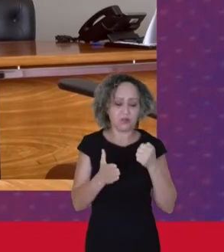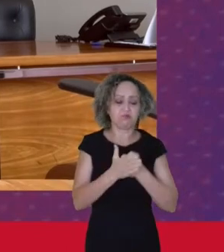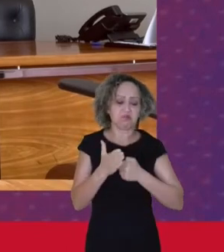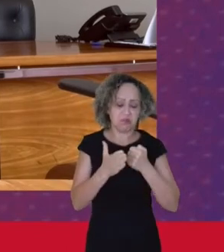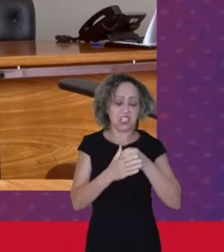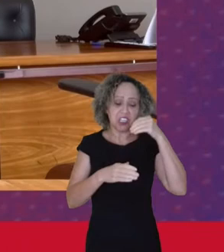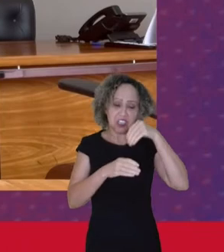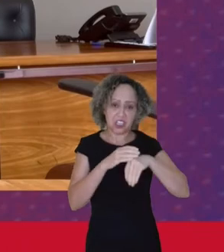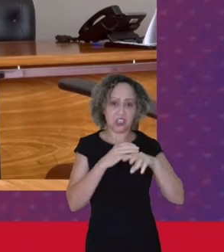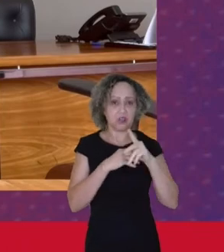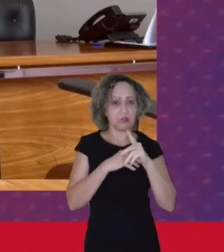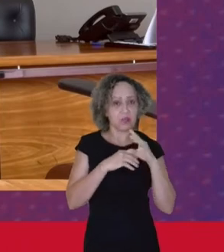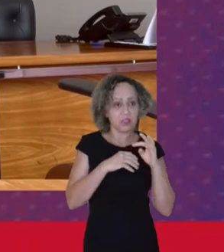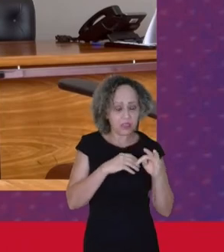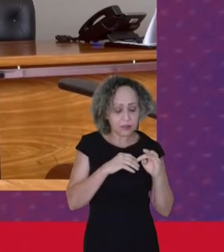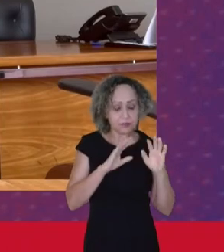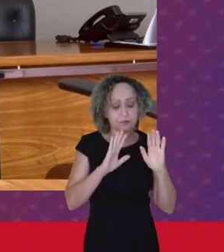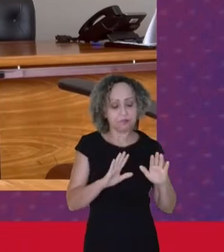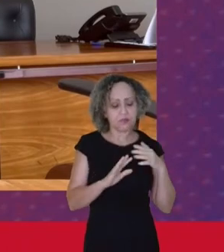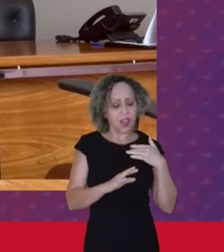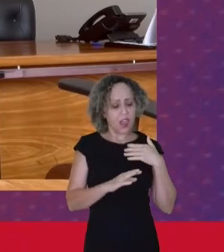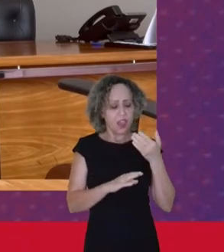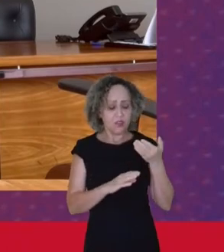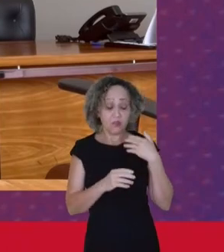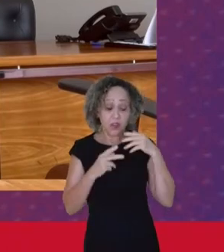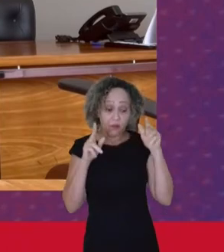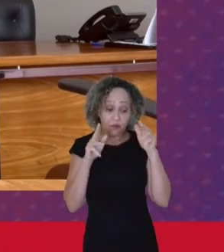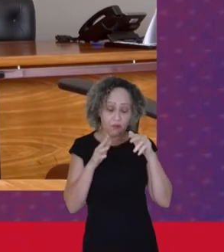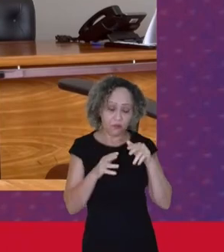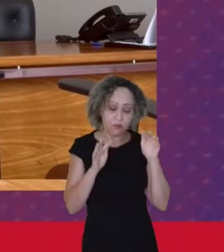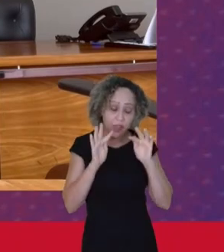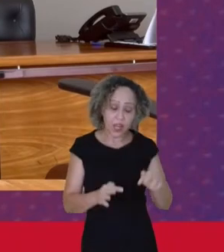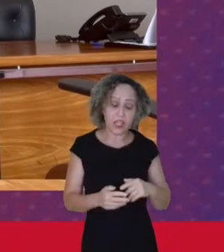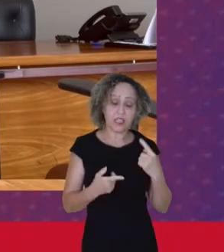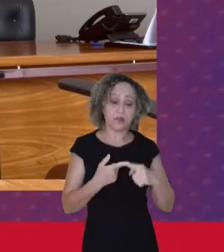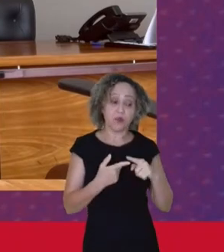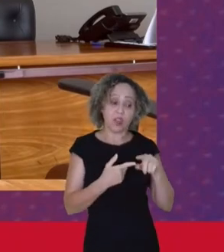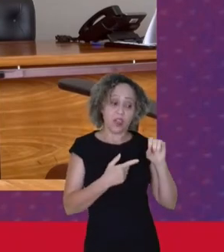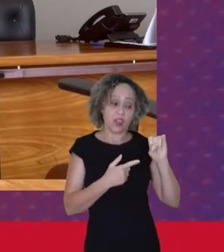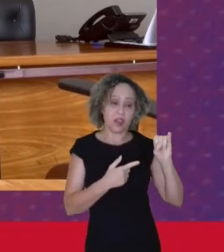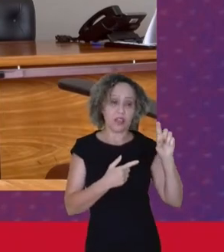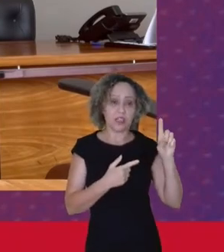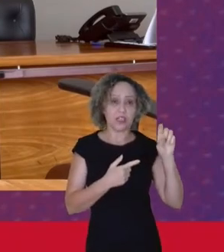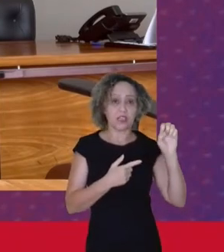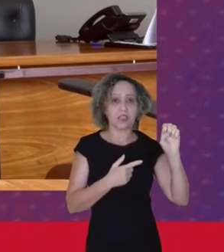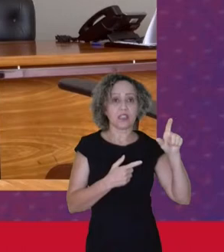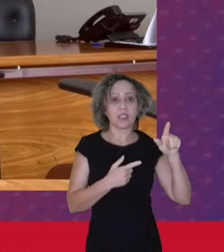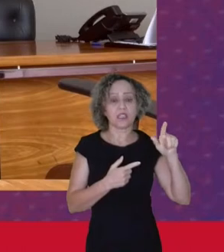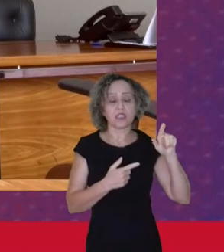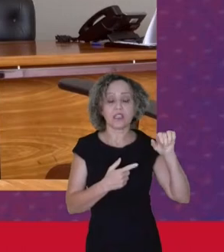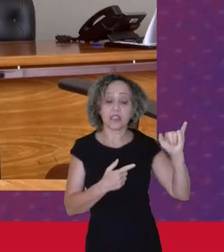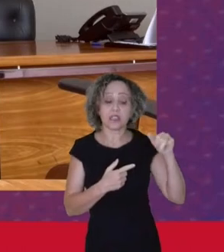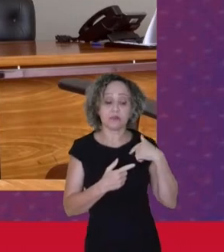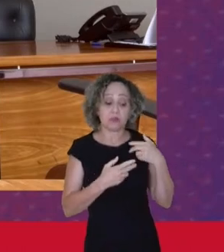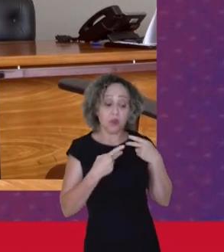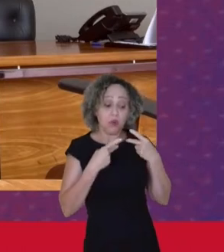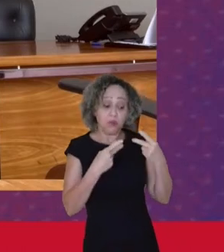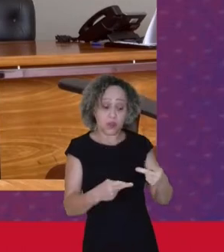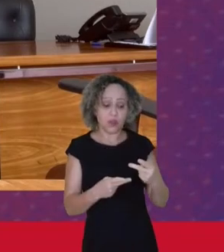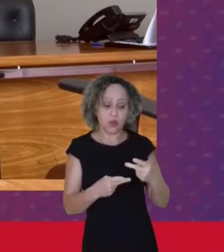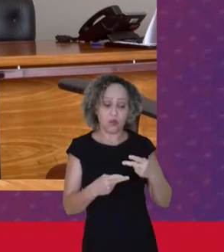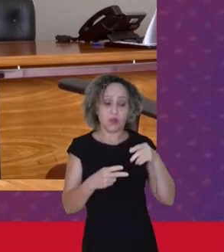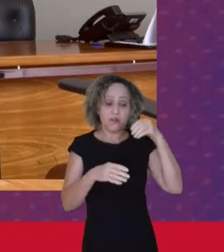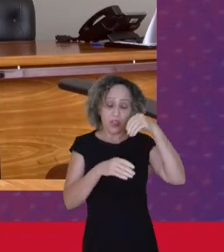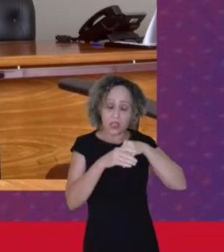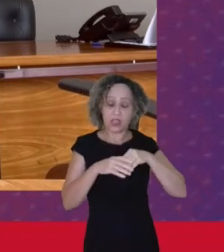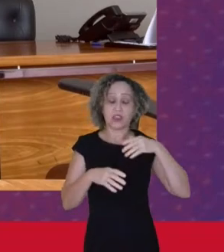convidar para poder falar um pouquinho do Humaniza Redes, esse projeto que foi curto, mas foi tão importante e eu espero, né,